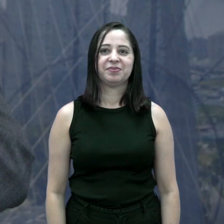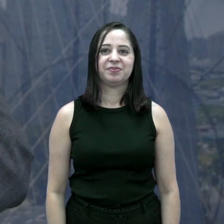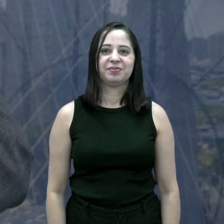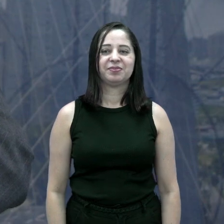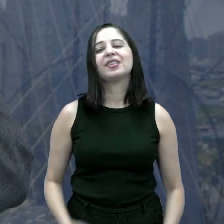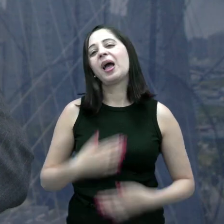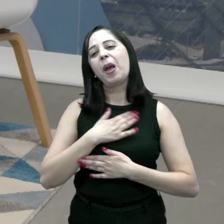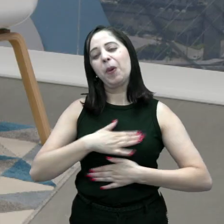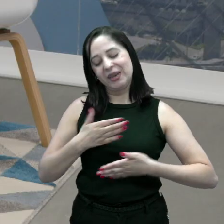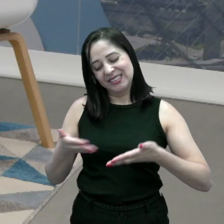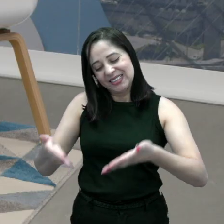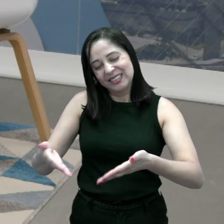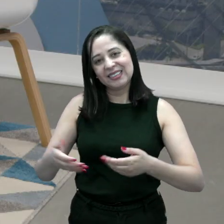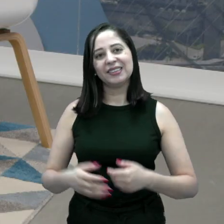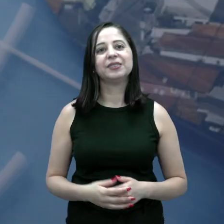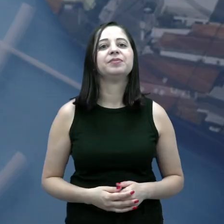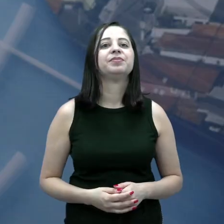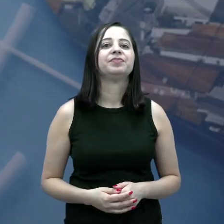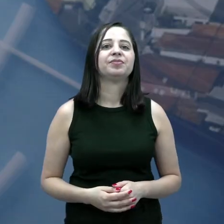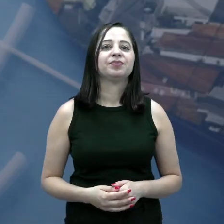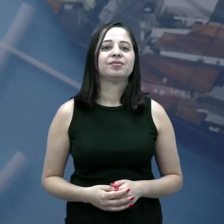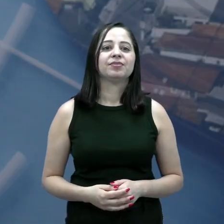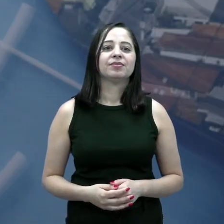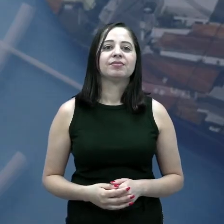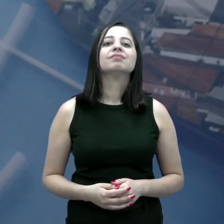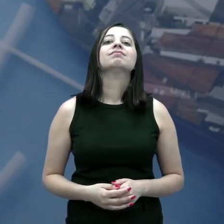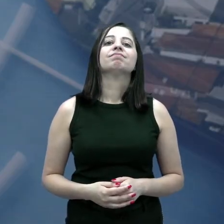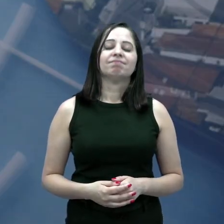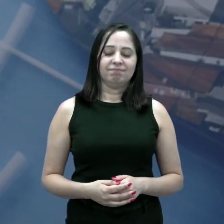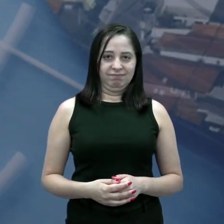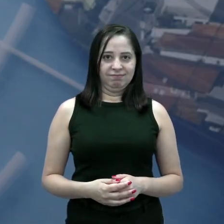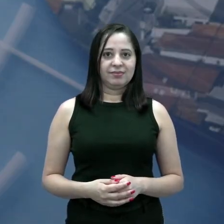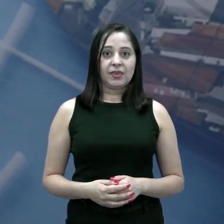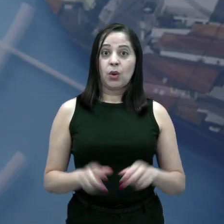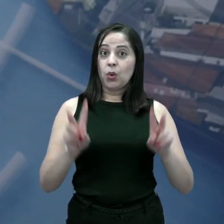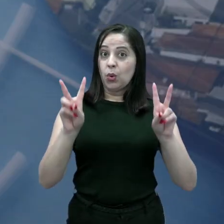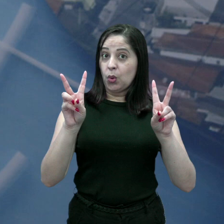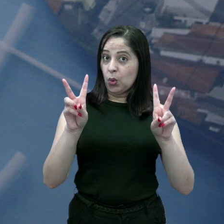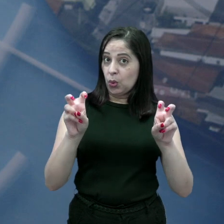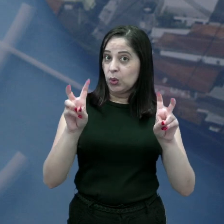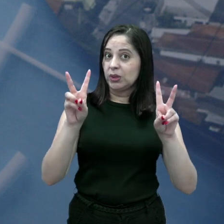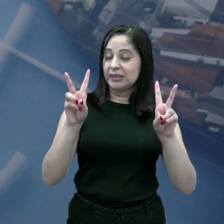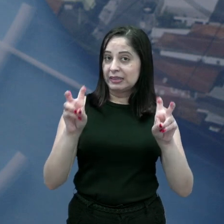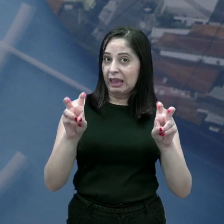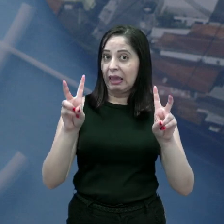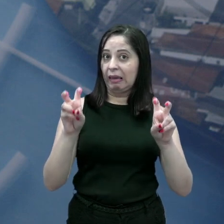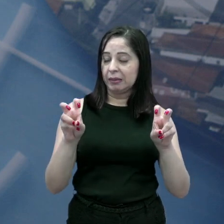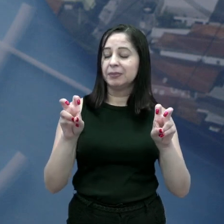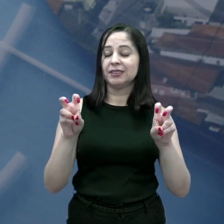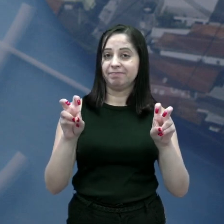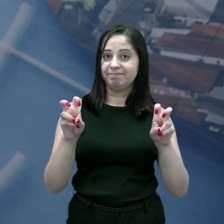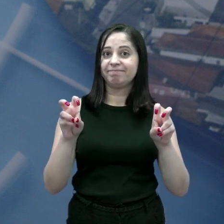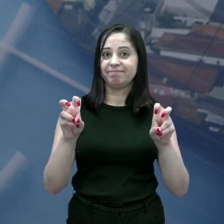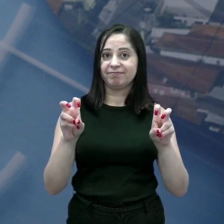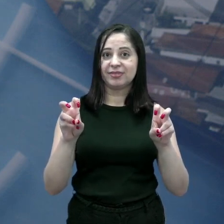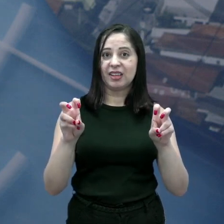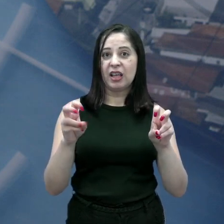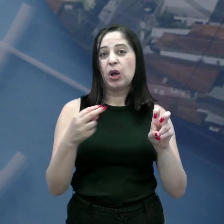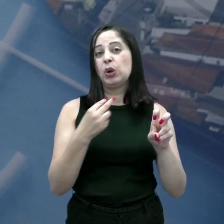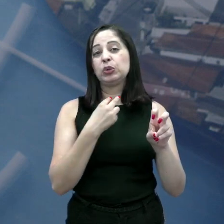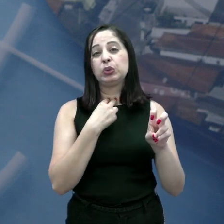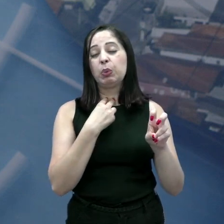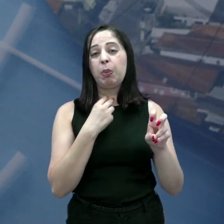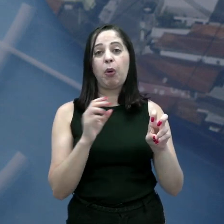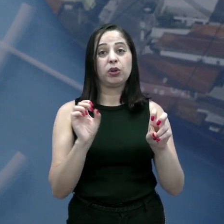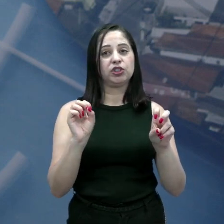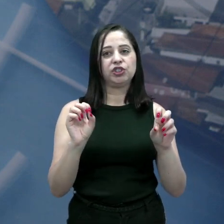prazer estar aqui. É isso, então, né, que esse assunto, como tantos outros, né, não virem apenas uma pauta política